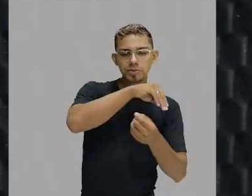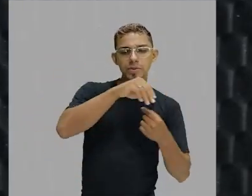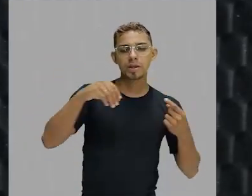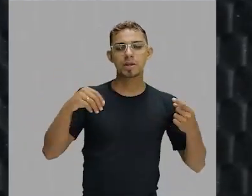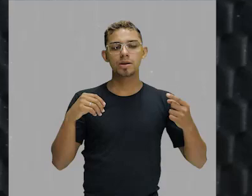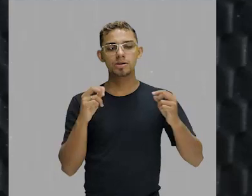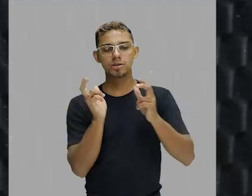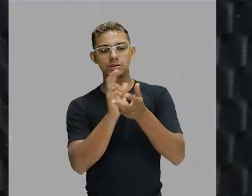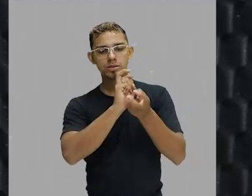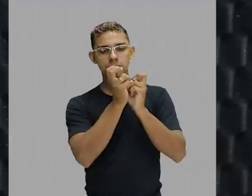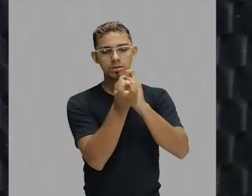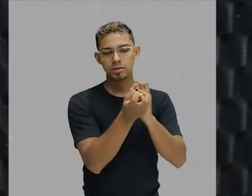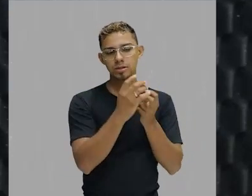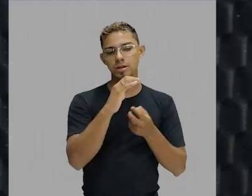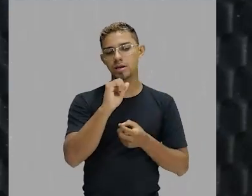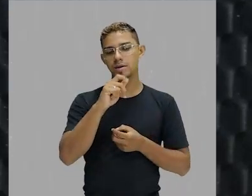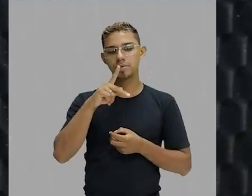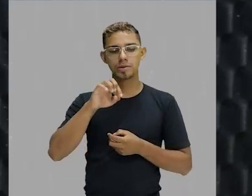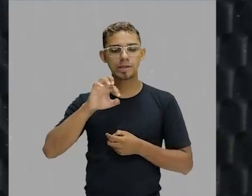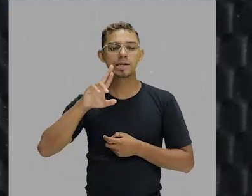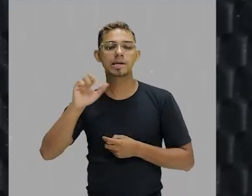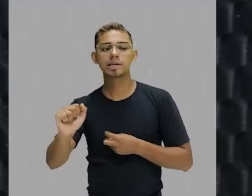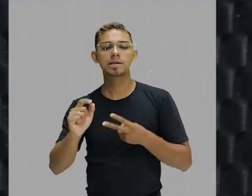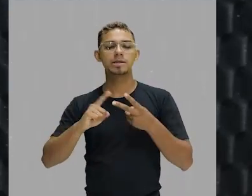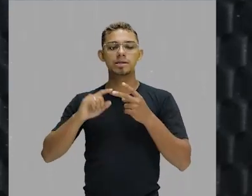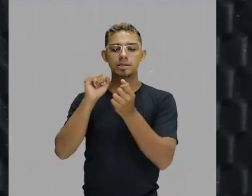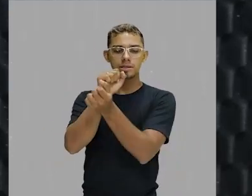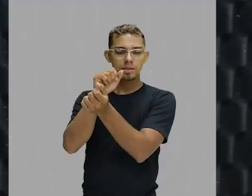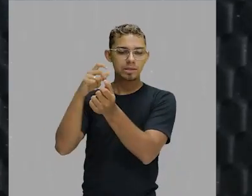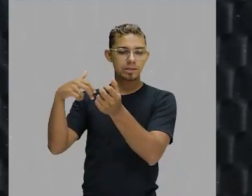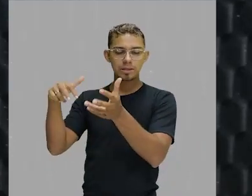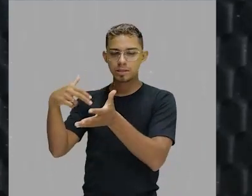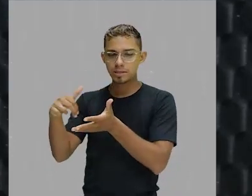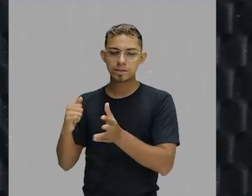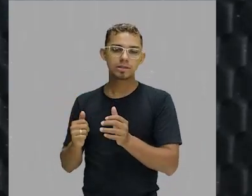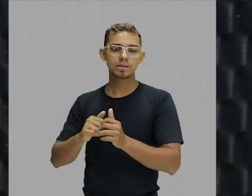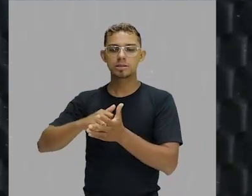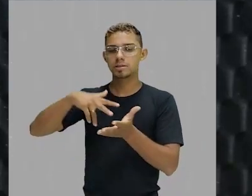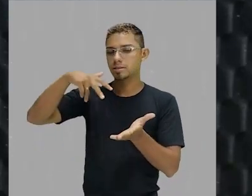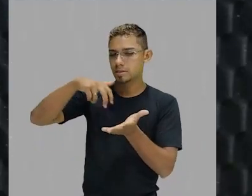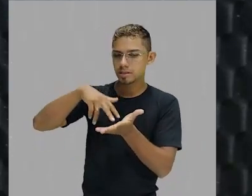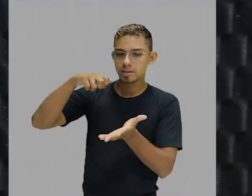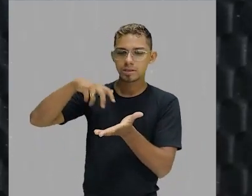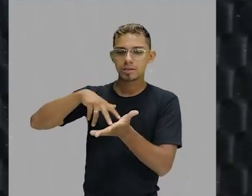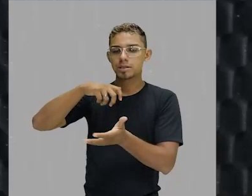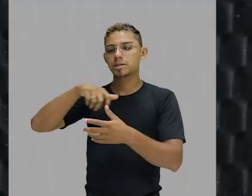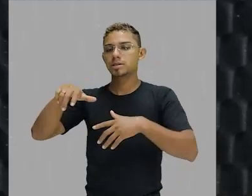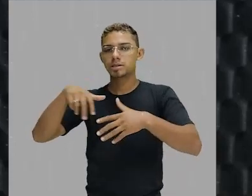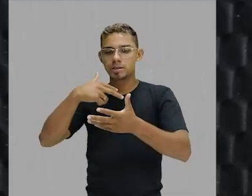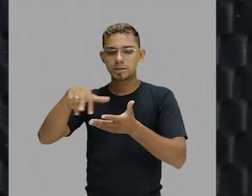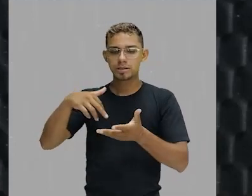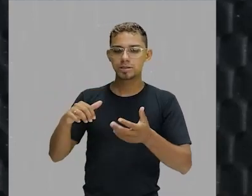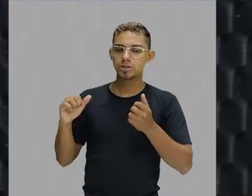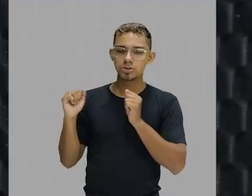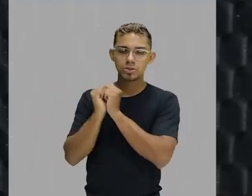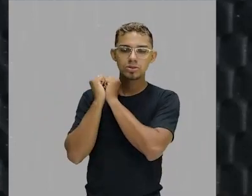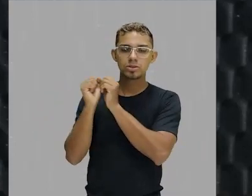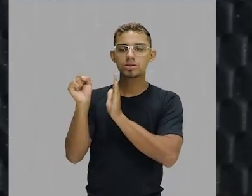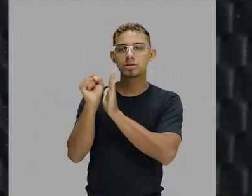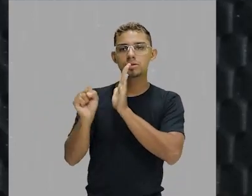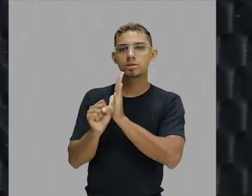escravos libertos, dança, essa novidade operária, uma intensidade musical, junta tudo, mistura, você tem